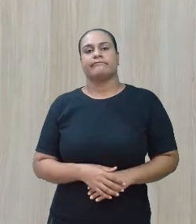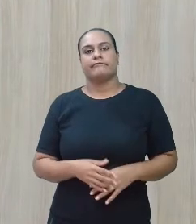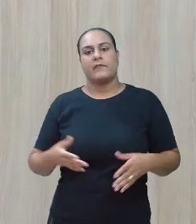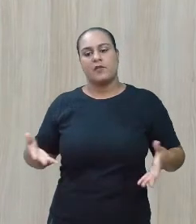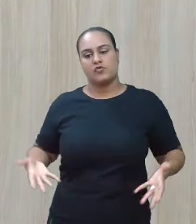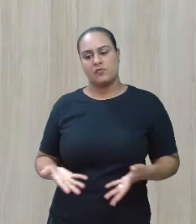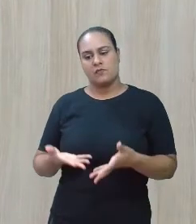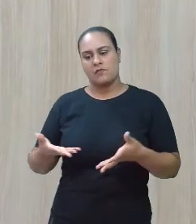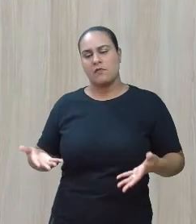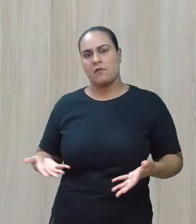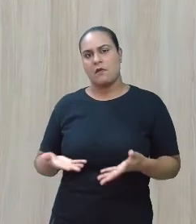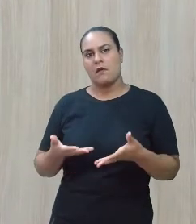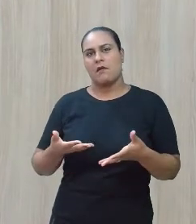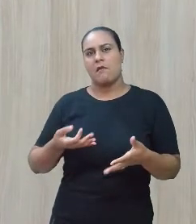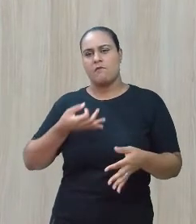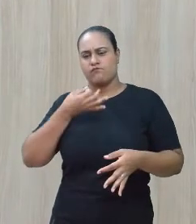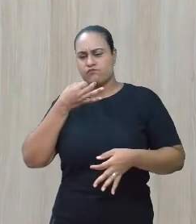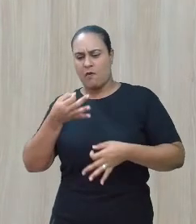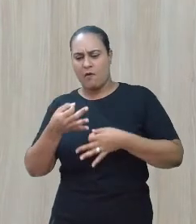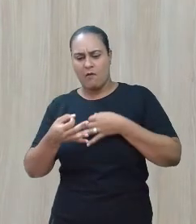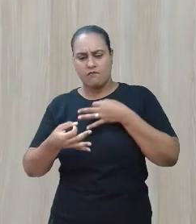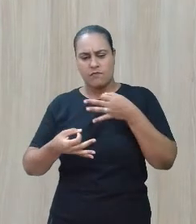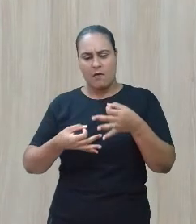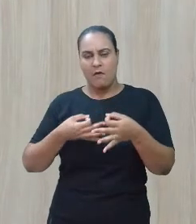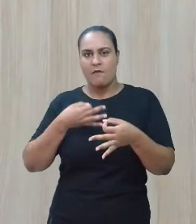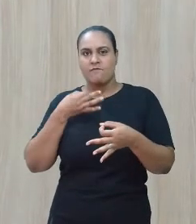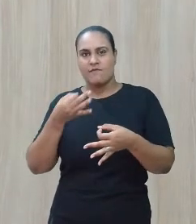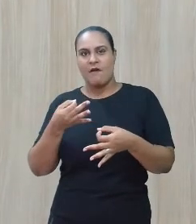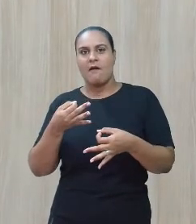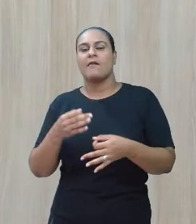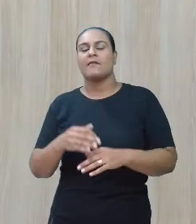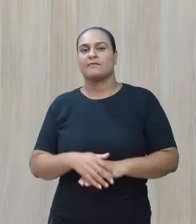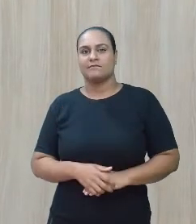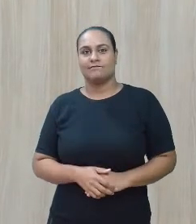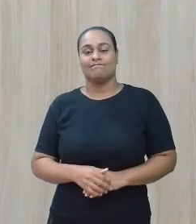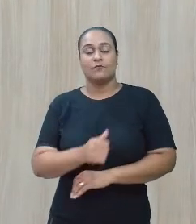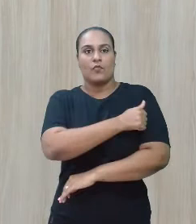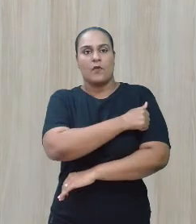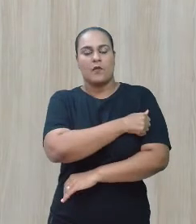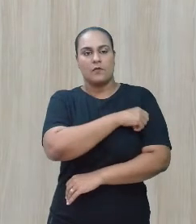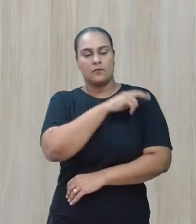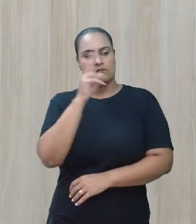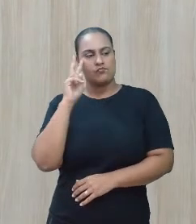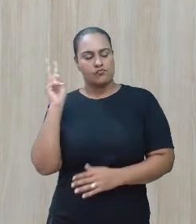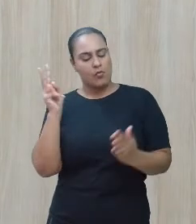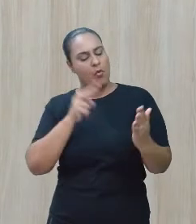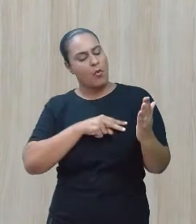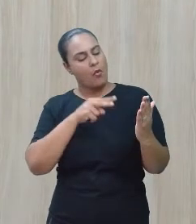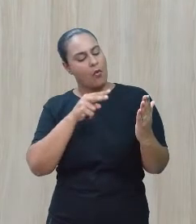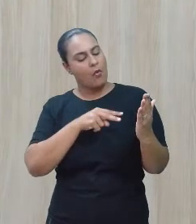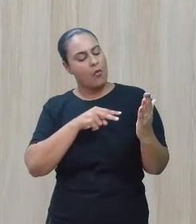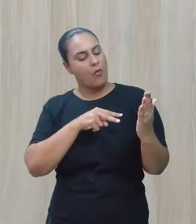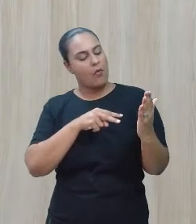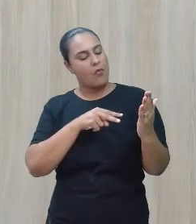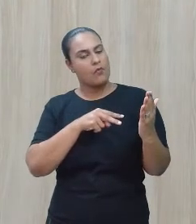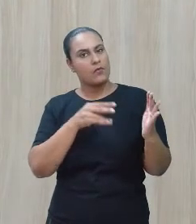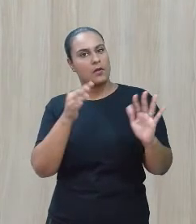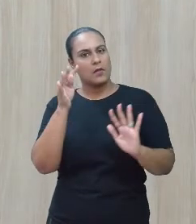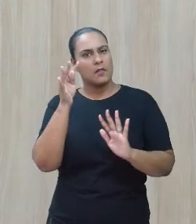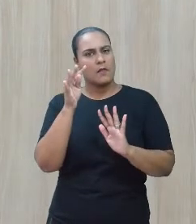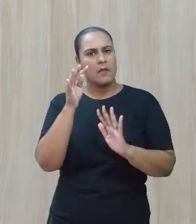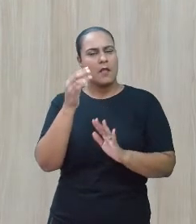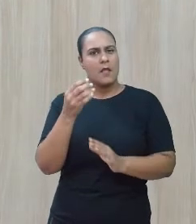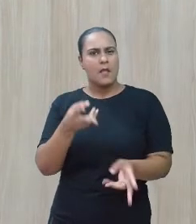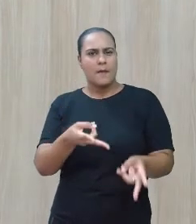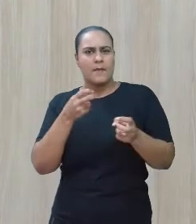é, dar aquele clímax, não é? Quando o aluno vê a imagem e aí lê o